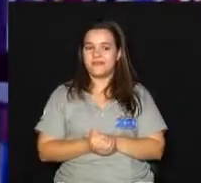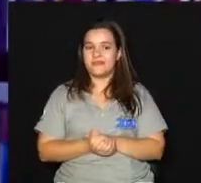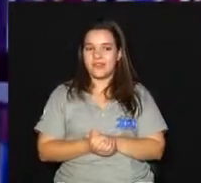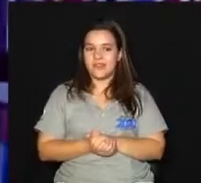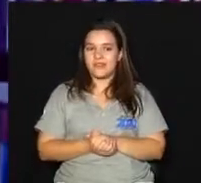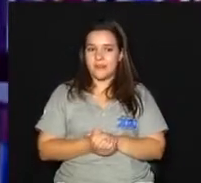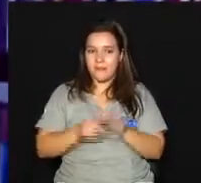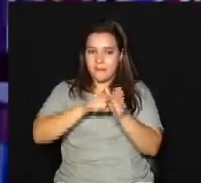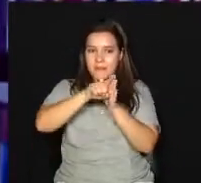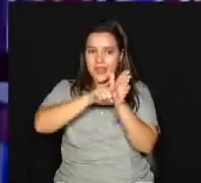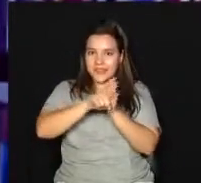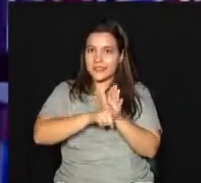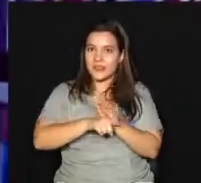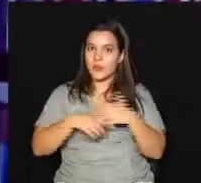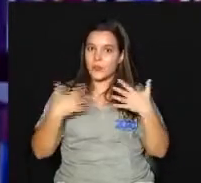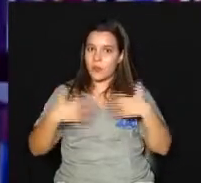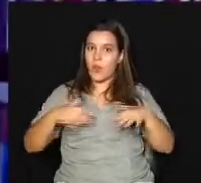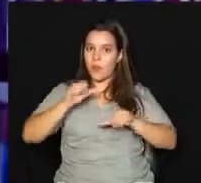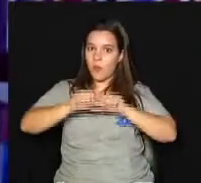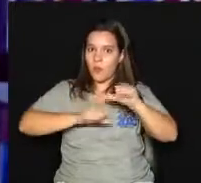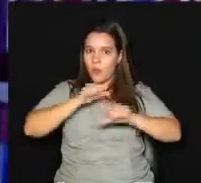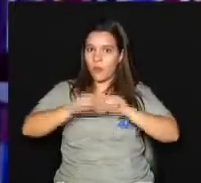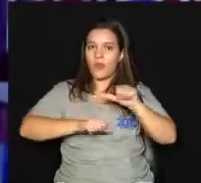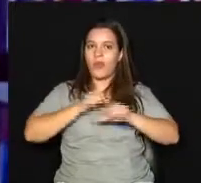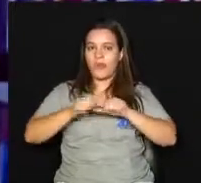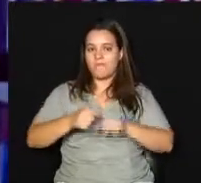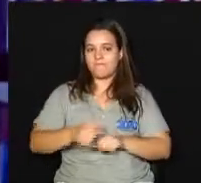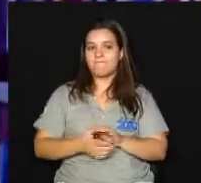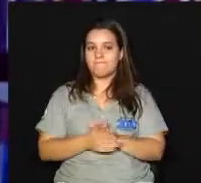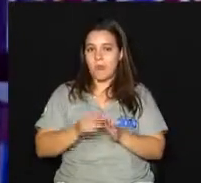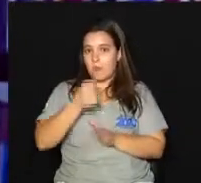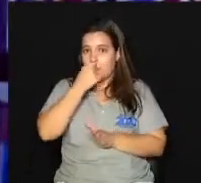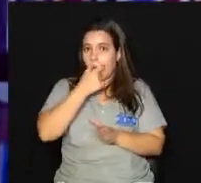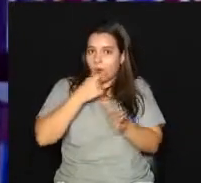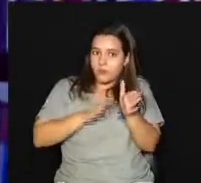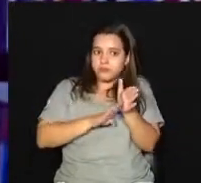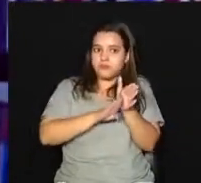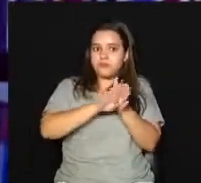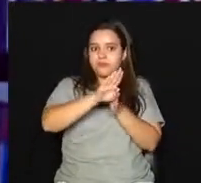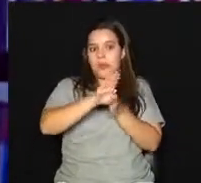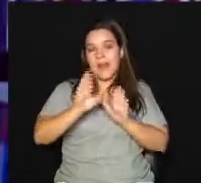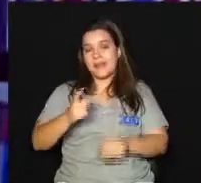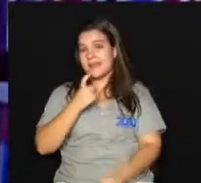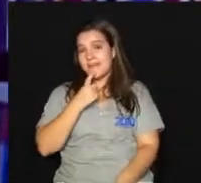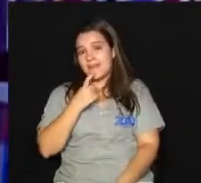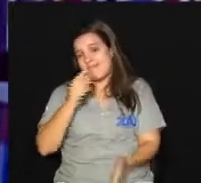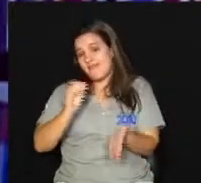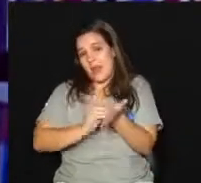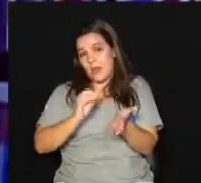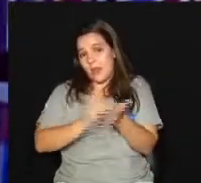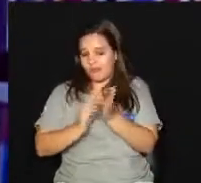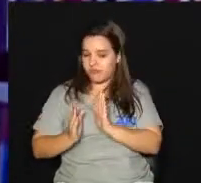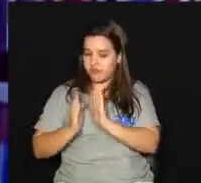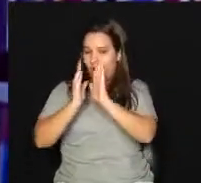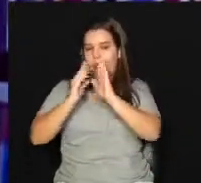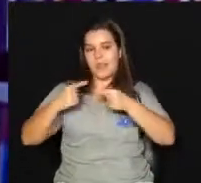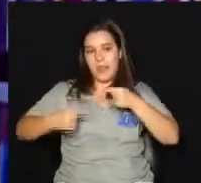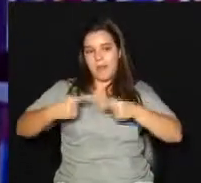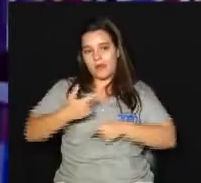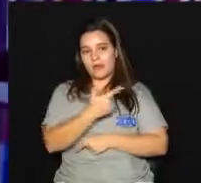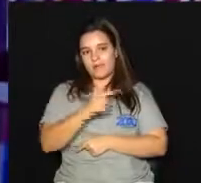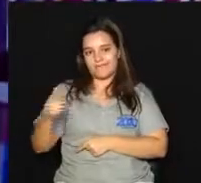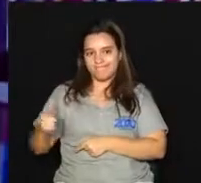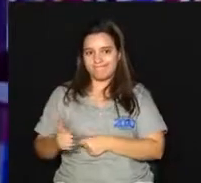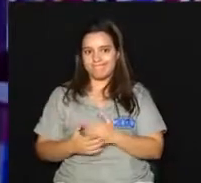as projeções assim, de forma muito profundas, né? Agora, Campinas, provavelmente,